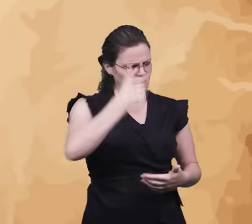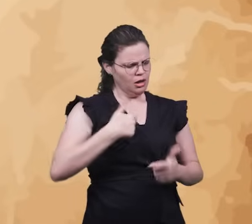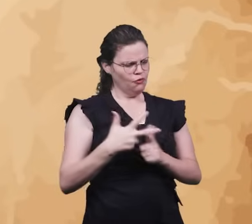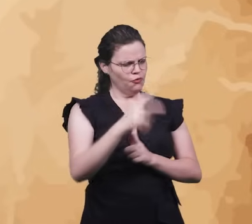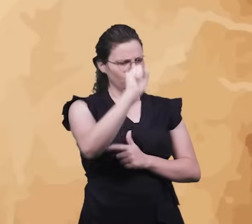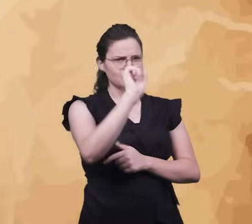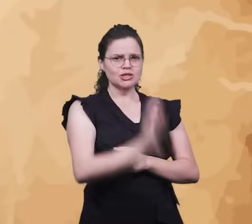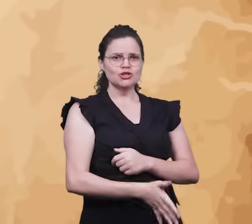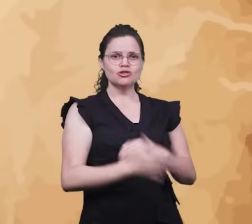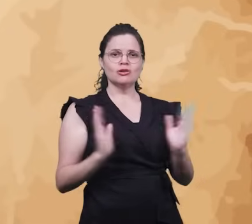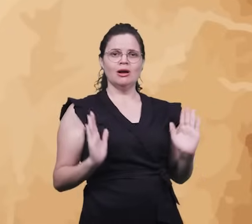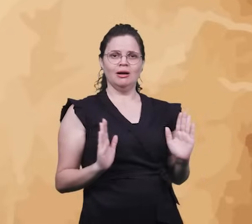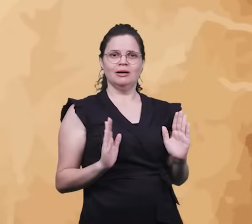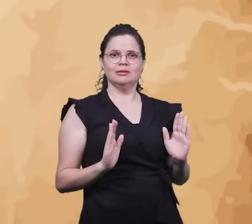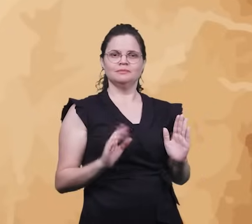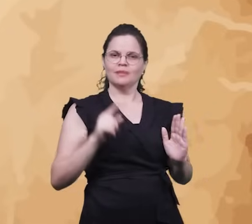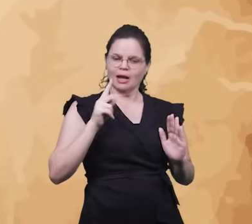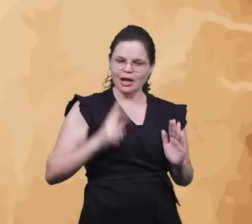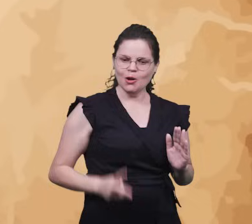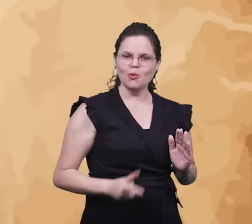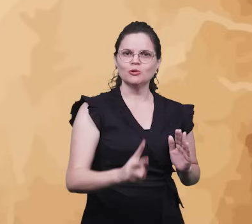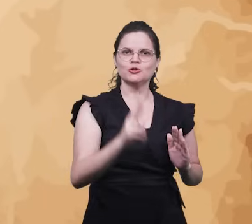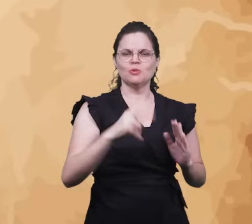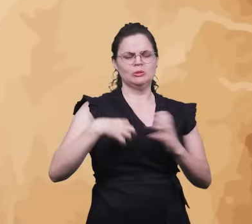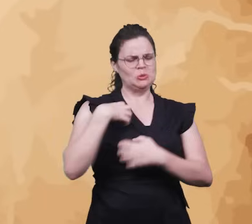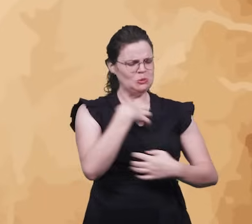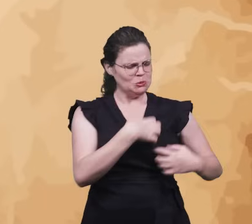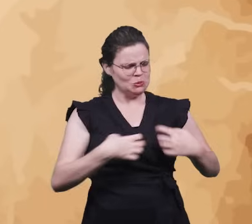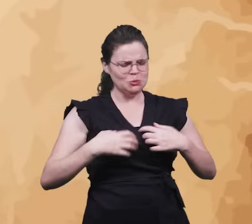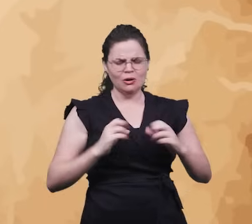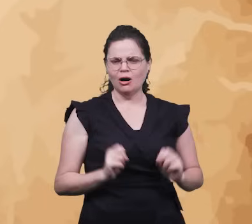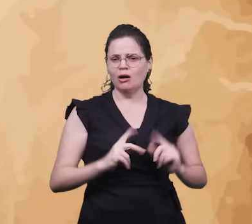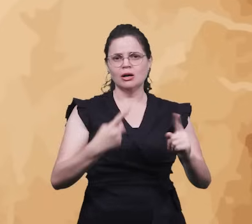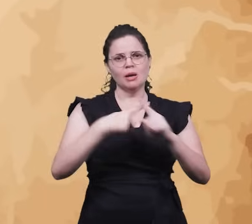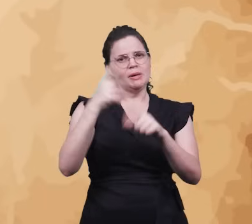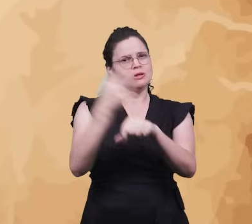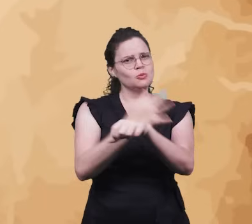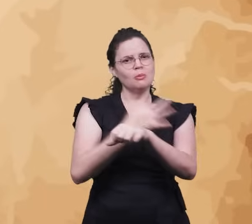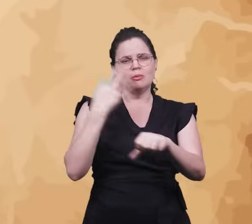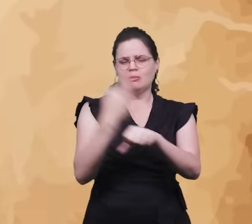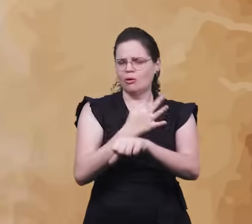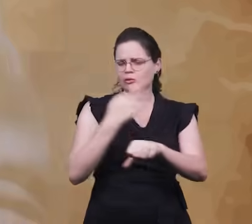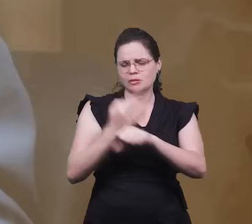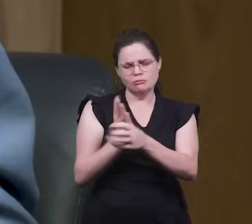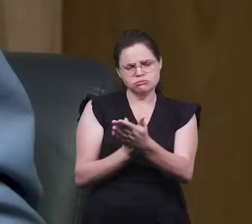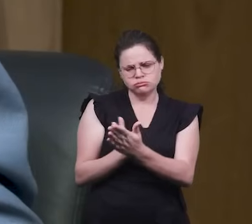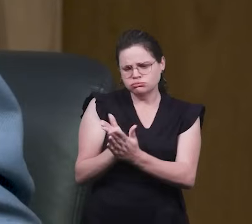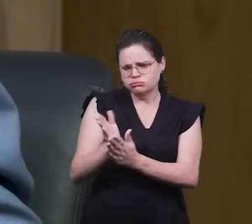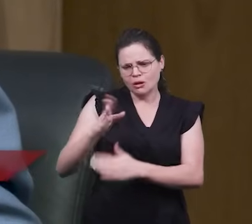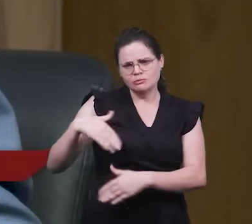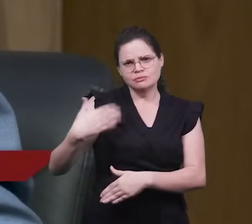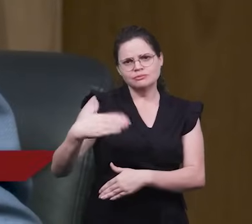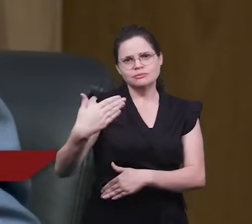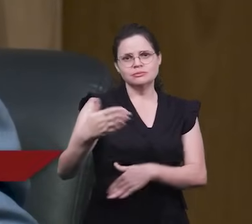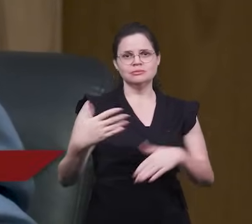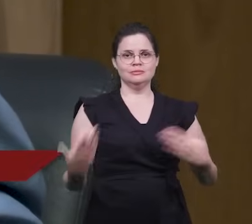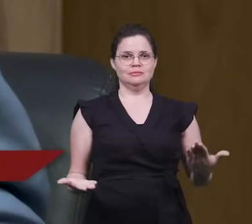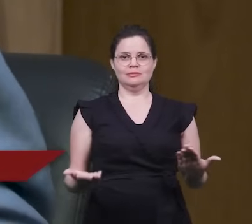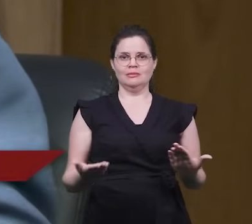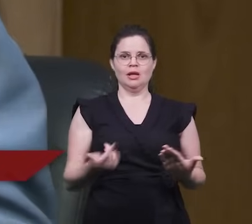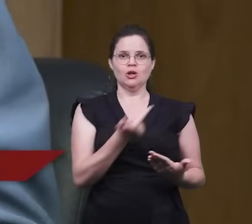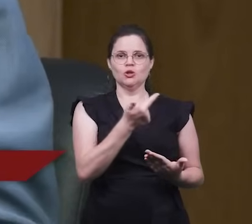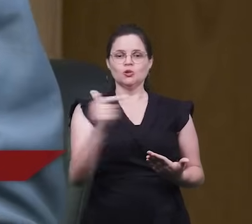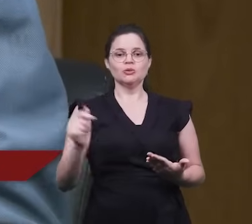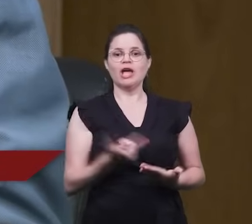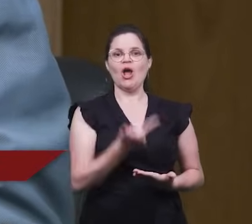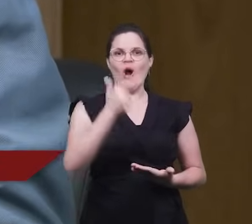Tem de bom ânimo. Então, é continuar. Não tem outro jeito, não temos outro mundo. Eles agora estão soltando um foguete